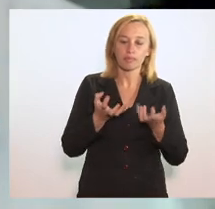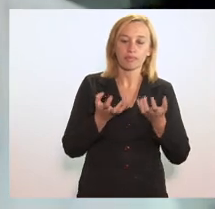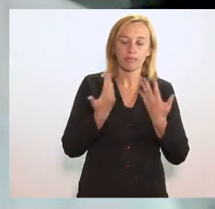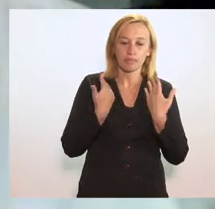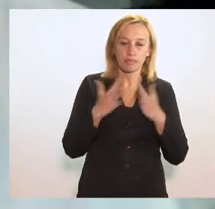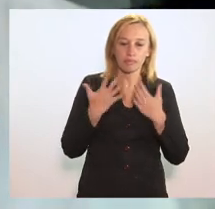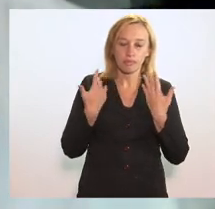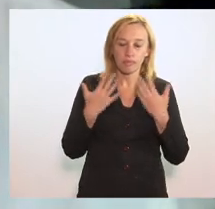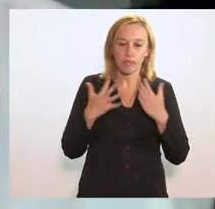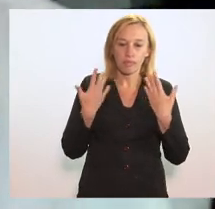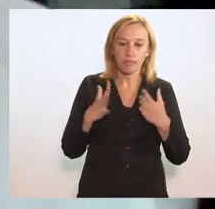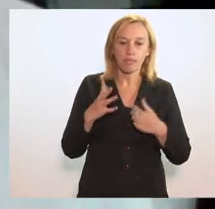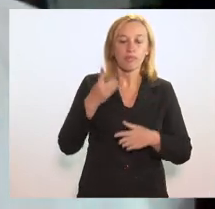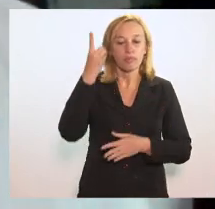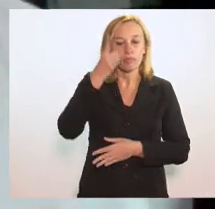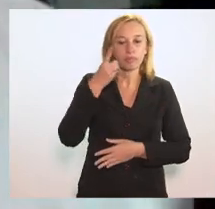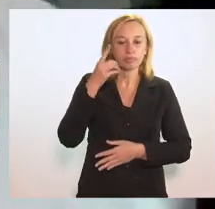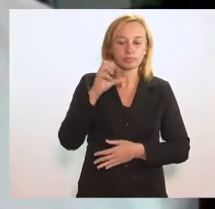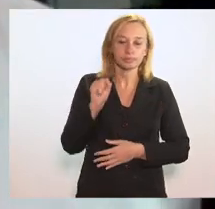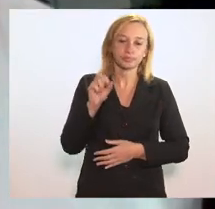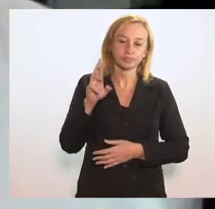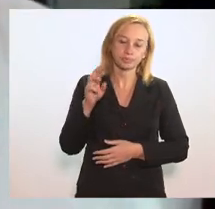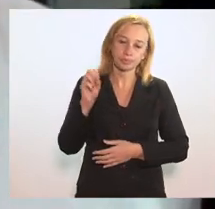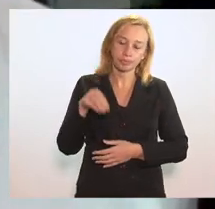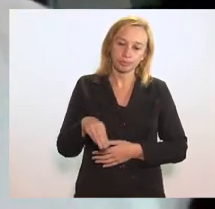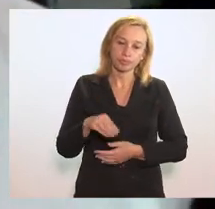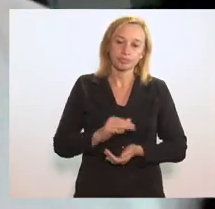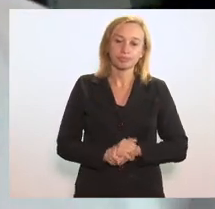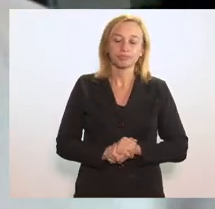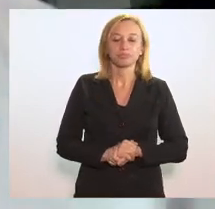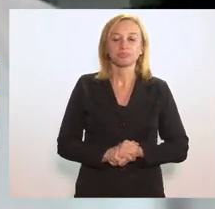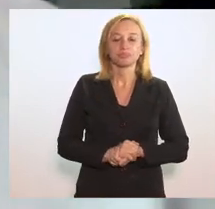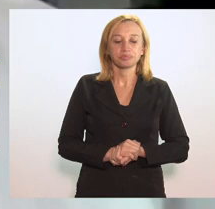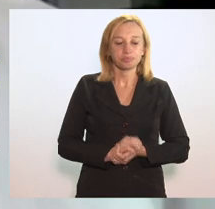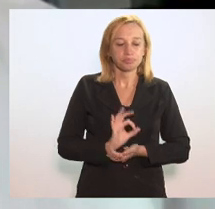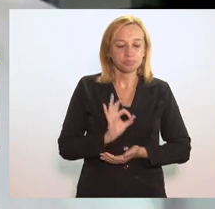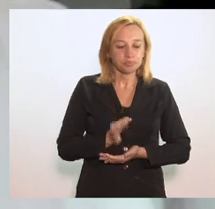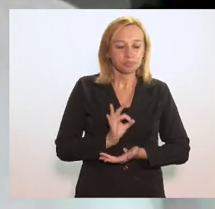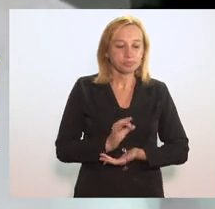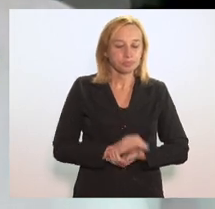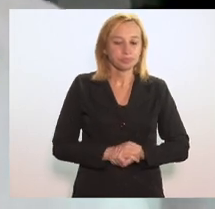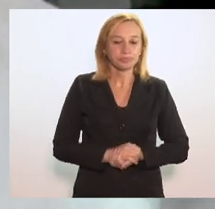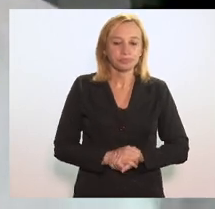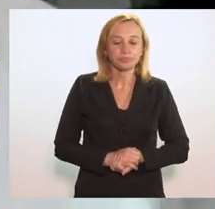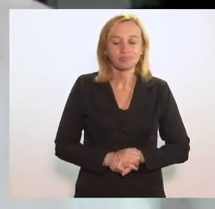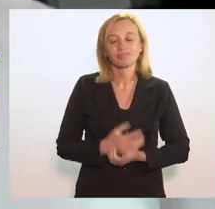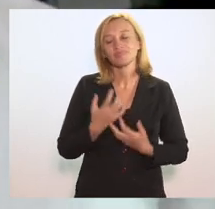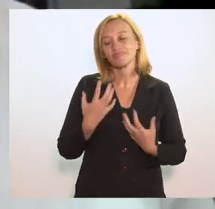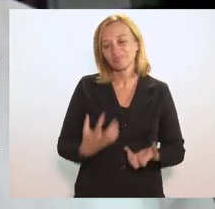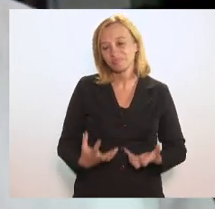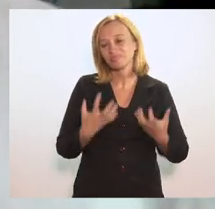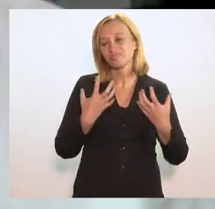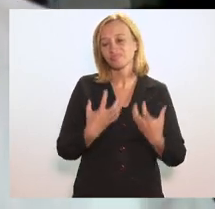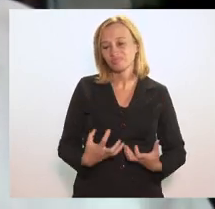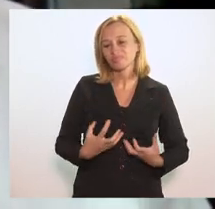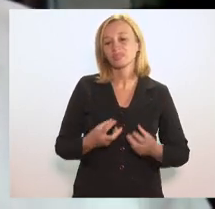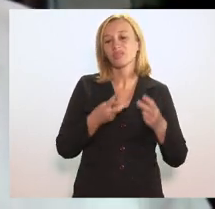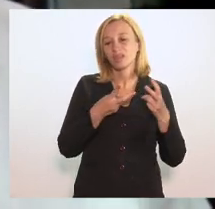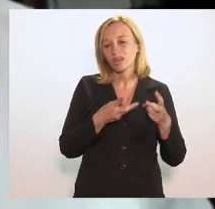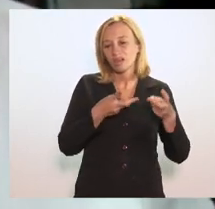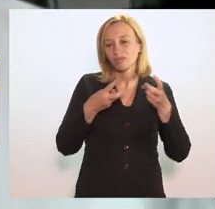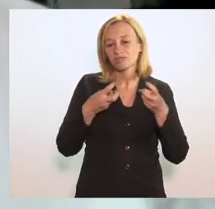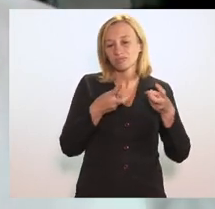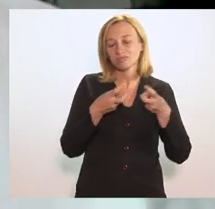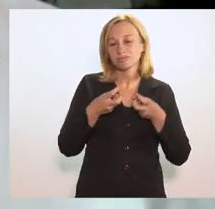parabenizar o deputado Flávio Serafim, né, porque, afinal de contas, né, a gente está cansado de perceber